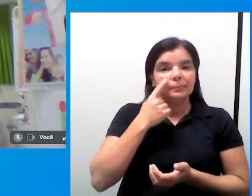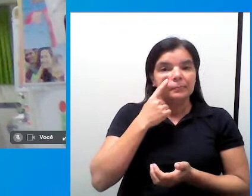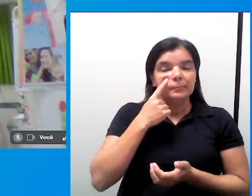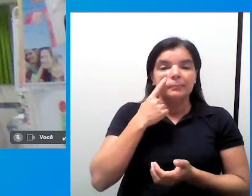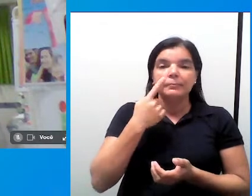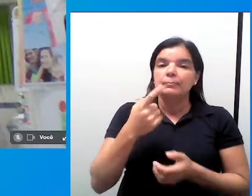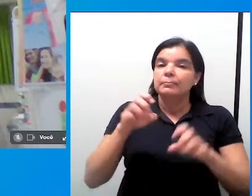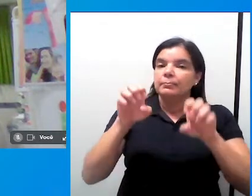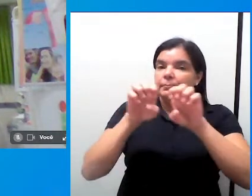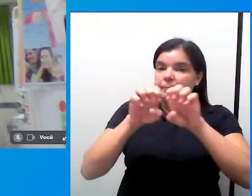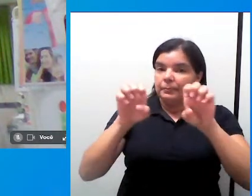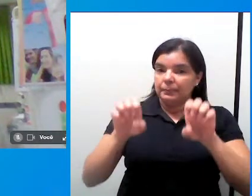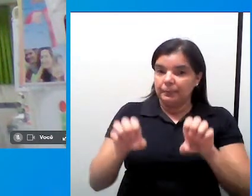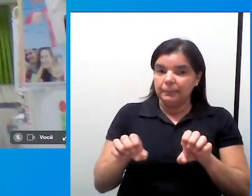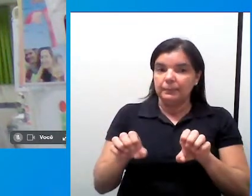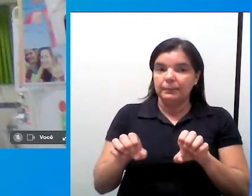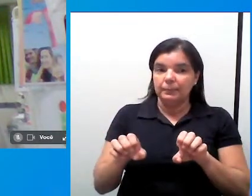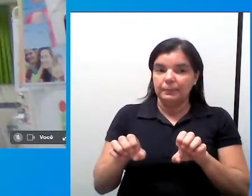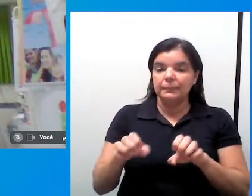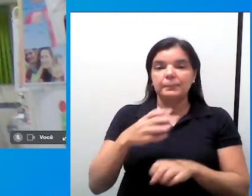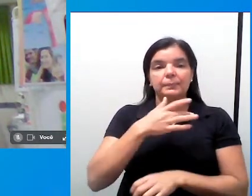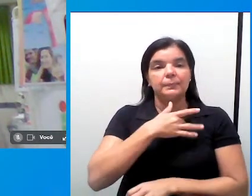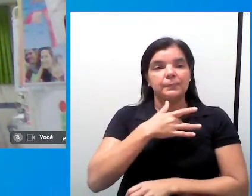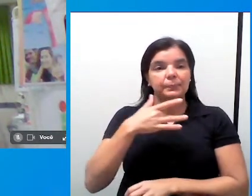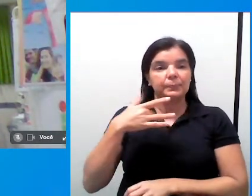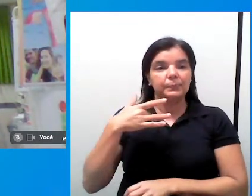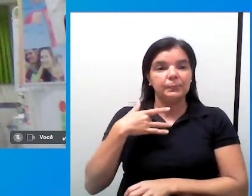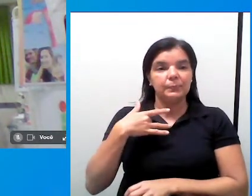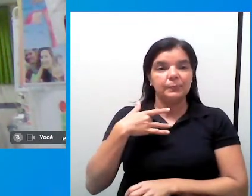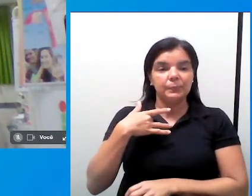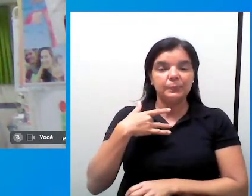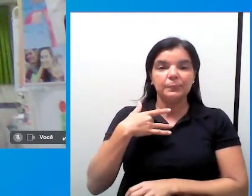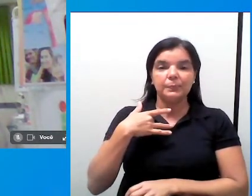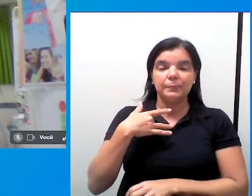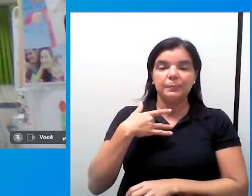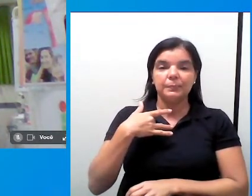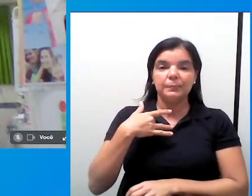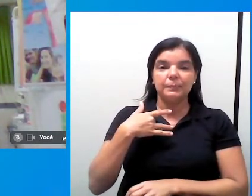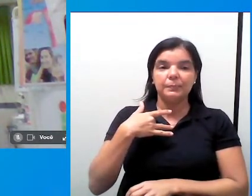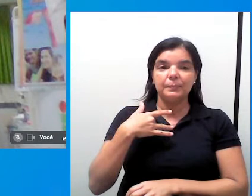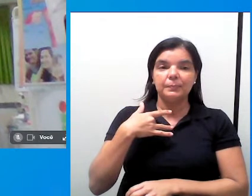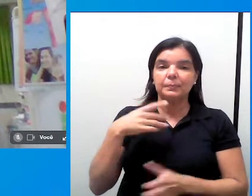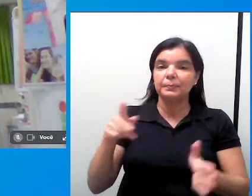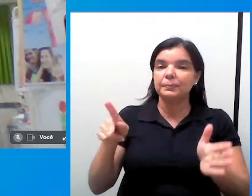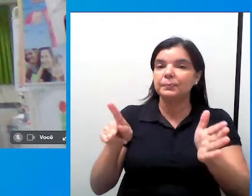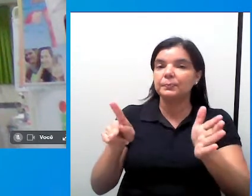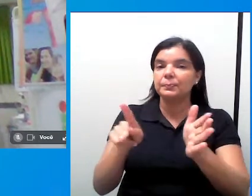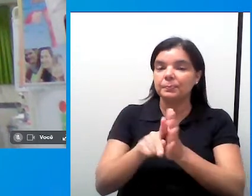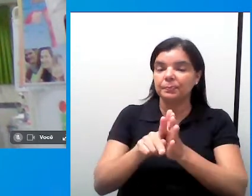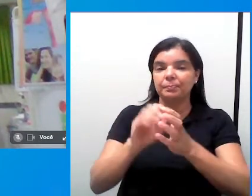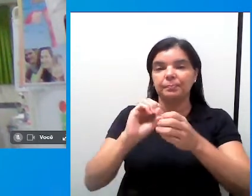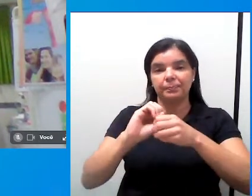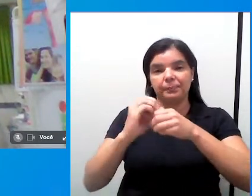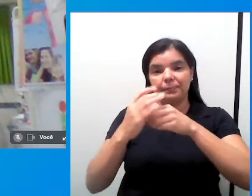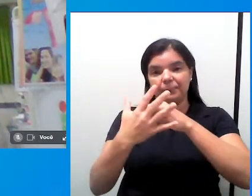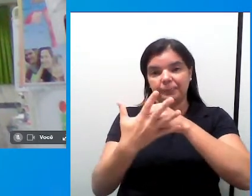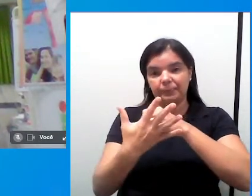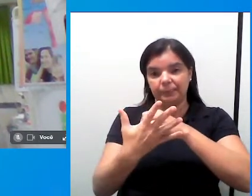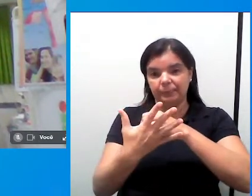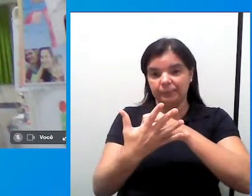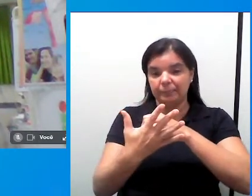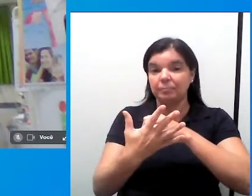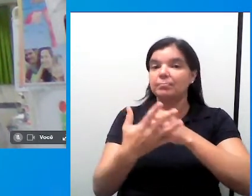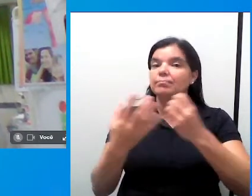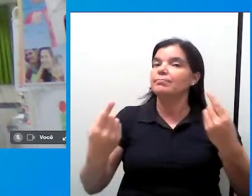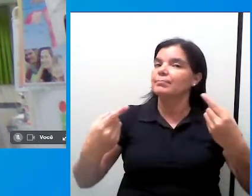estrutura, especialmente relacionada à saúde, uma estrutura totalmente mexida pela própria pandemia. Então, passa a ser